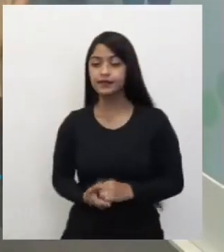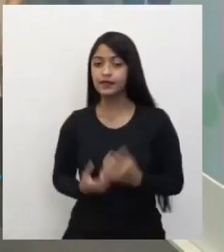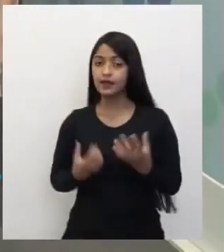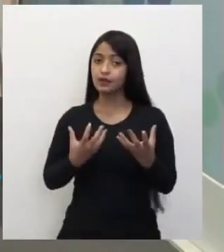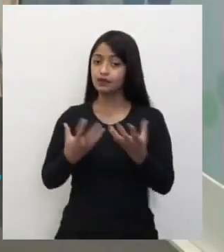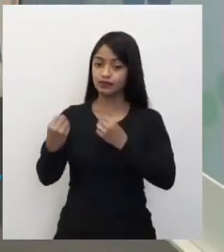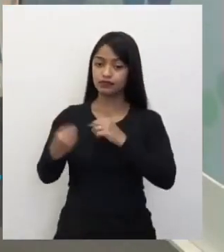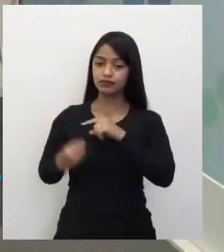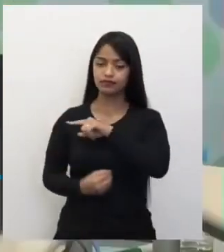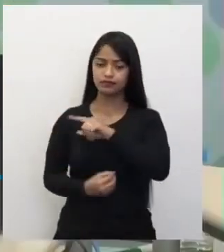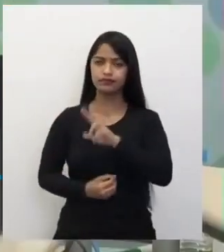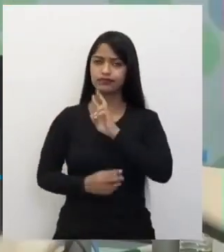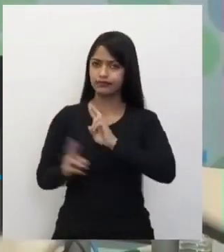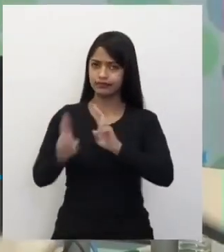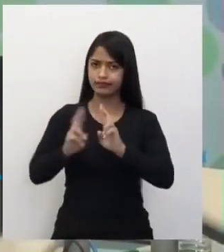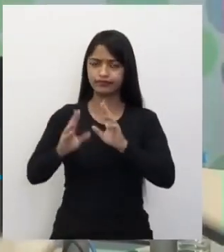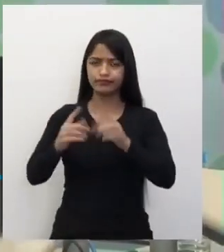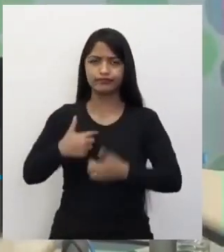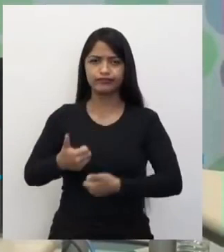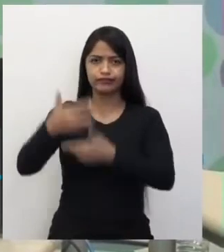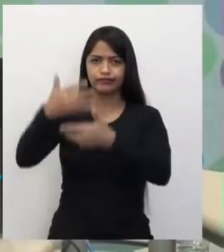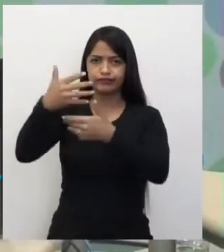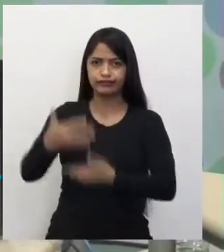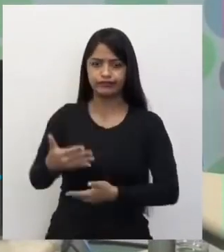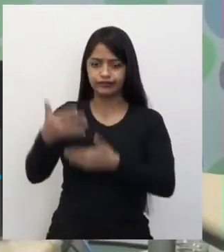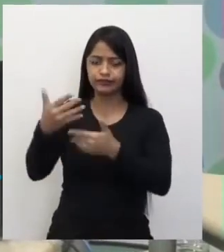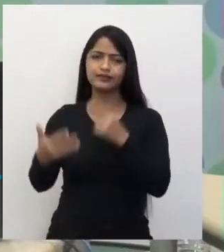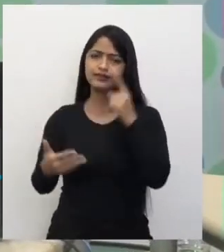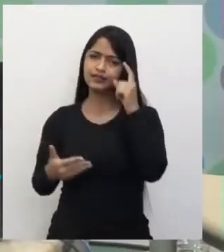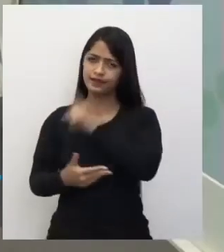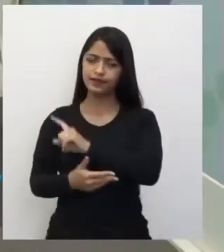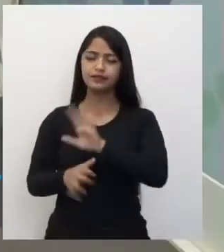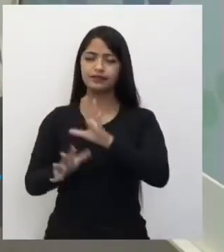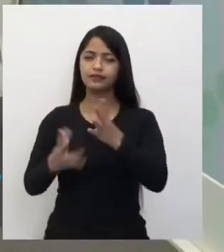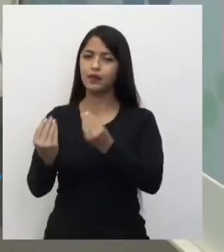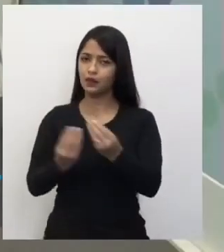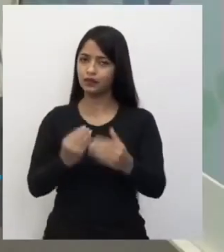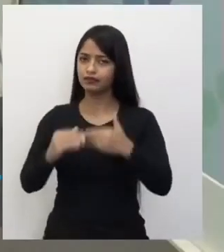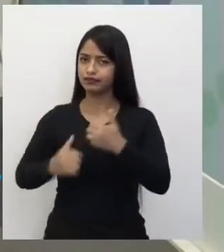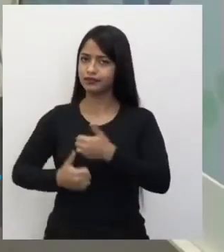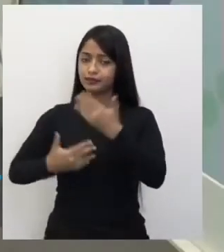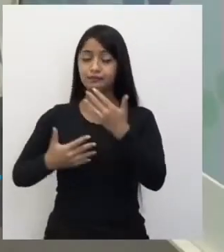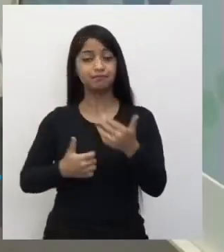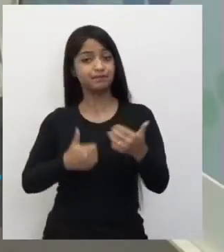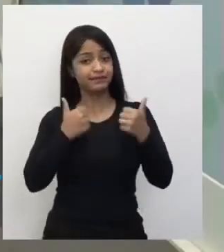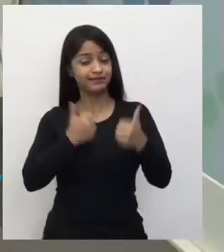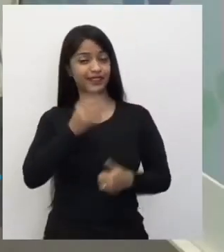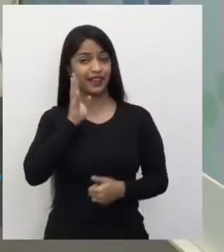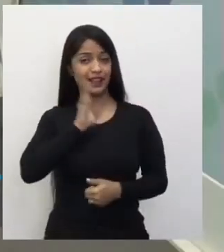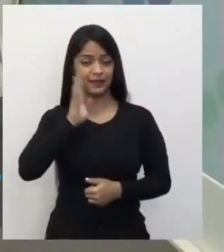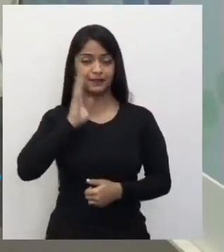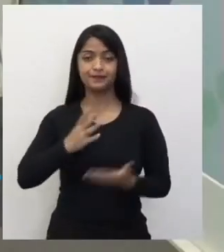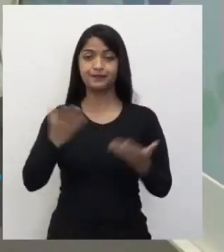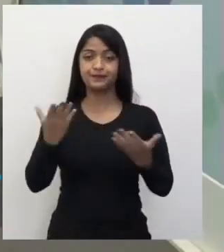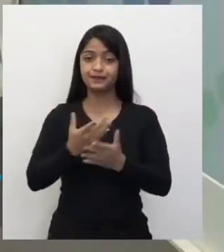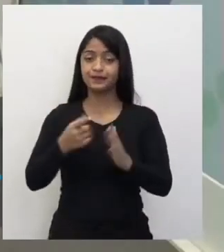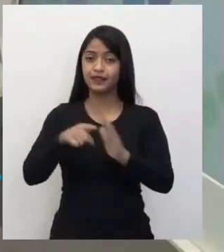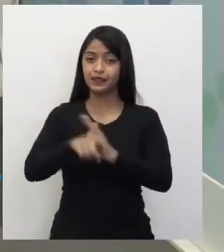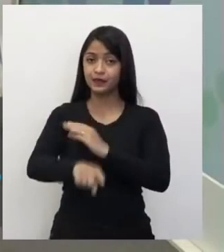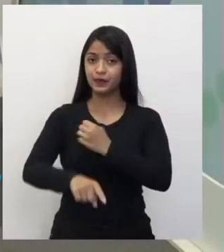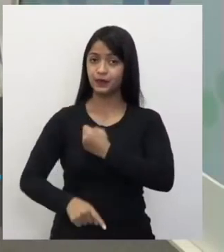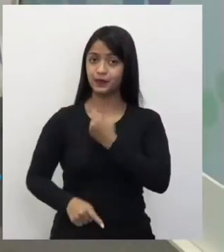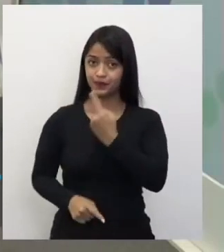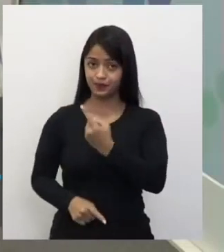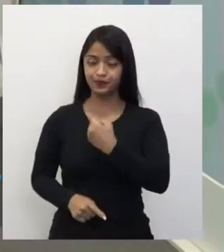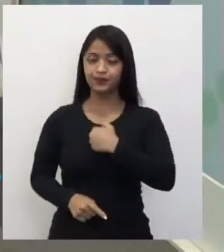para subir e descer ficar complicado. Mas são Imagina, vários alunos participando. Muito tá? bem, gente. Legal. Aí, seguinte, vamos lá para a questão 10. Enquanto eu bebo uma